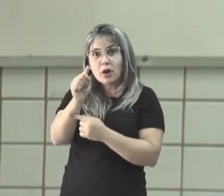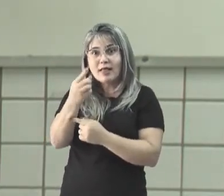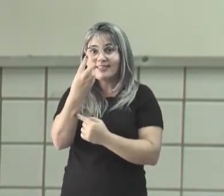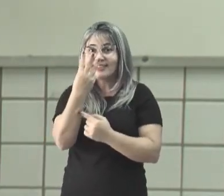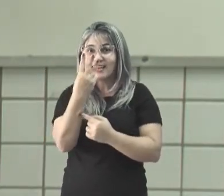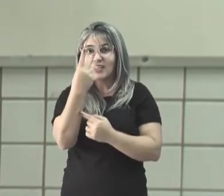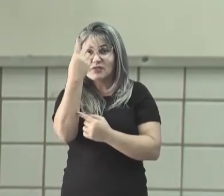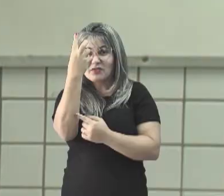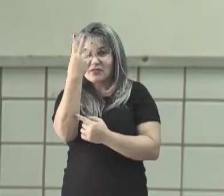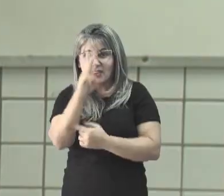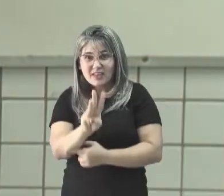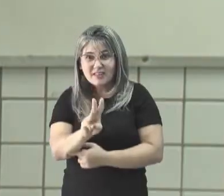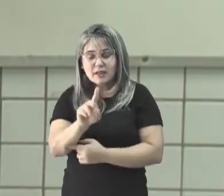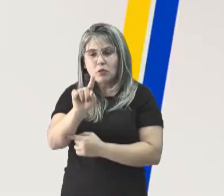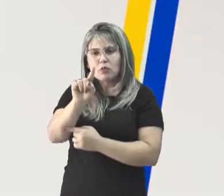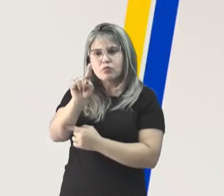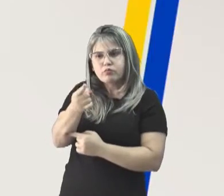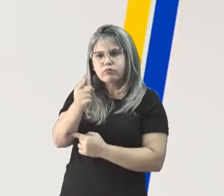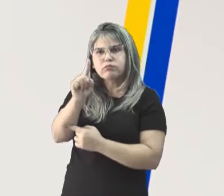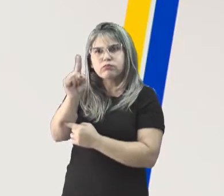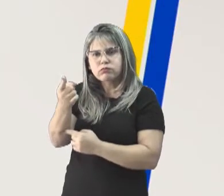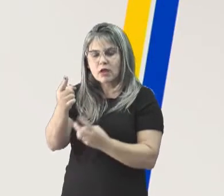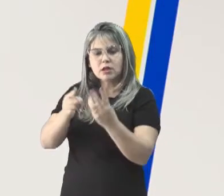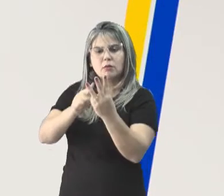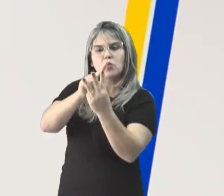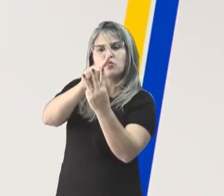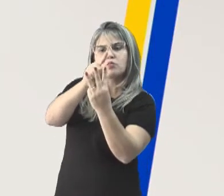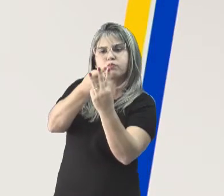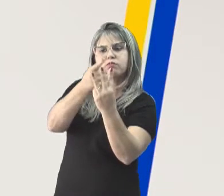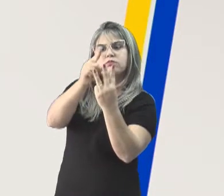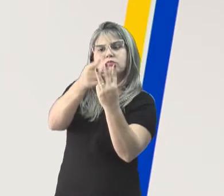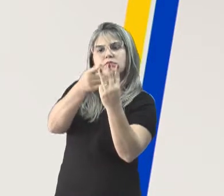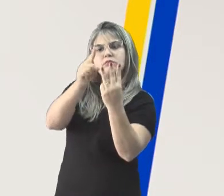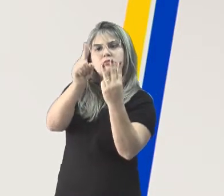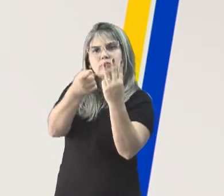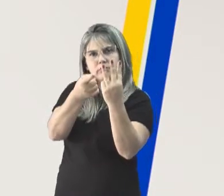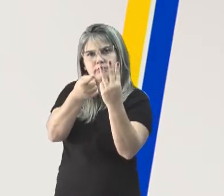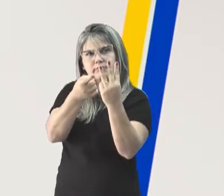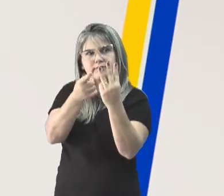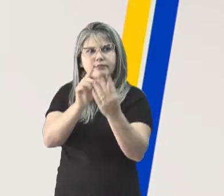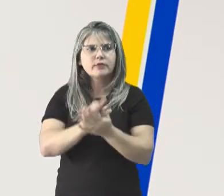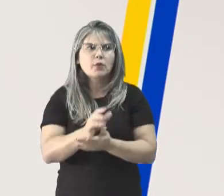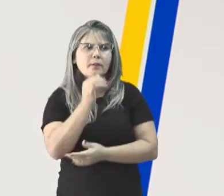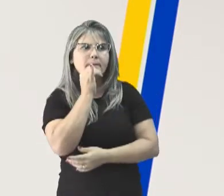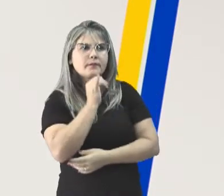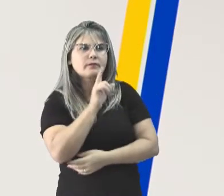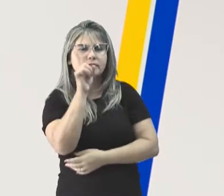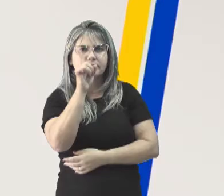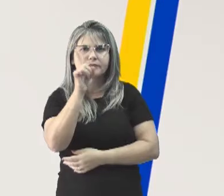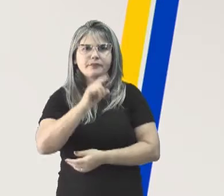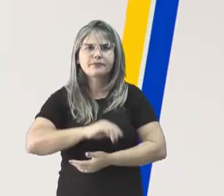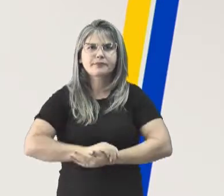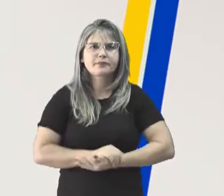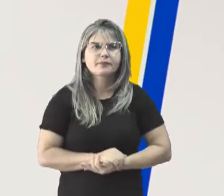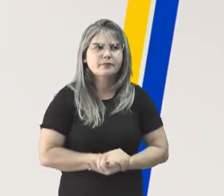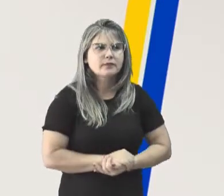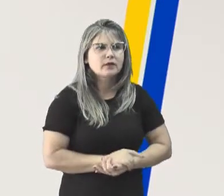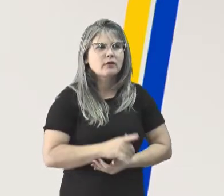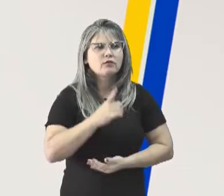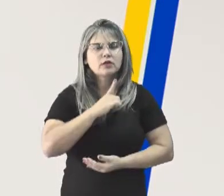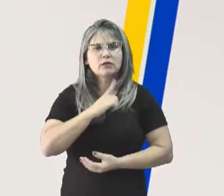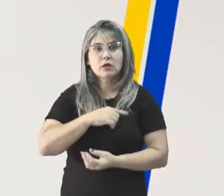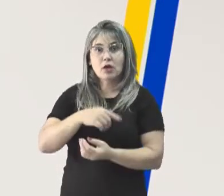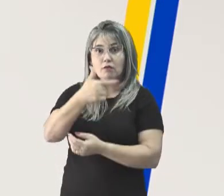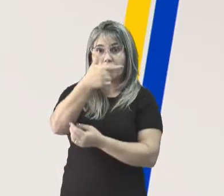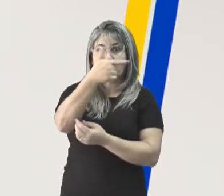a direita. Então, dessa maneira, vou mostrar aqui para vocês, ó, 24 metros cúbicos. Vou pegar a vírgula